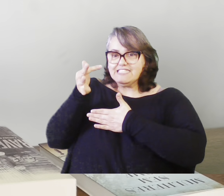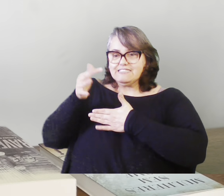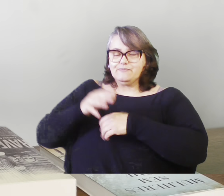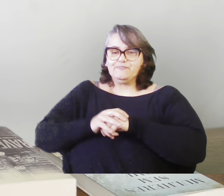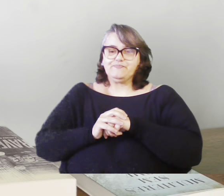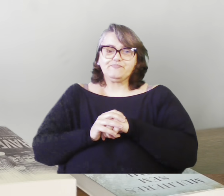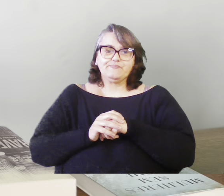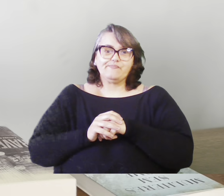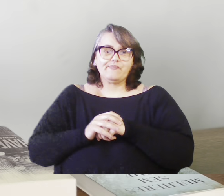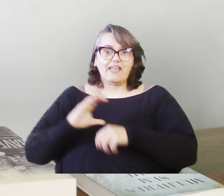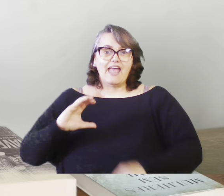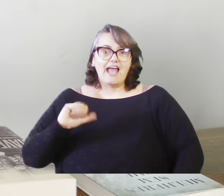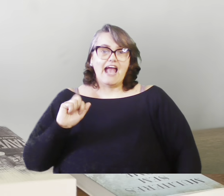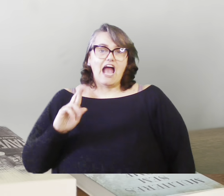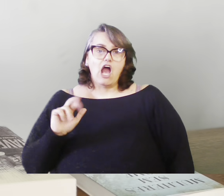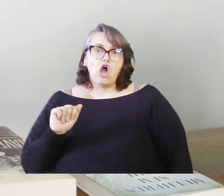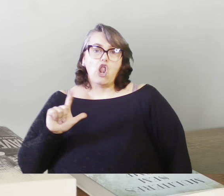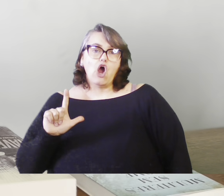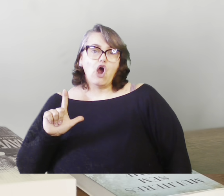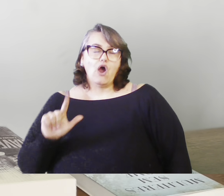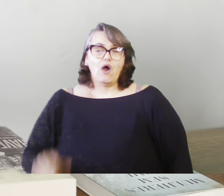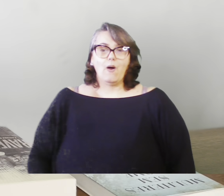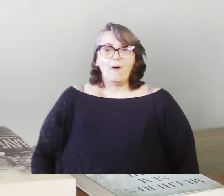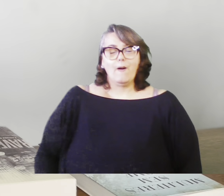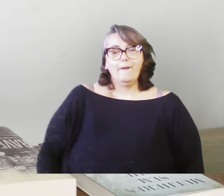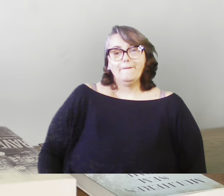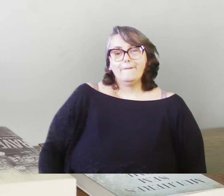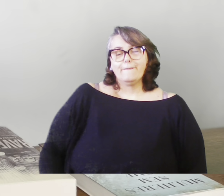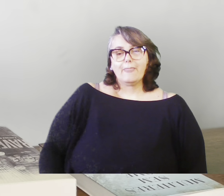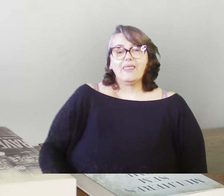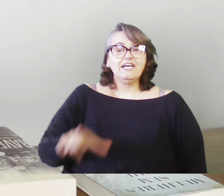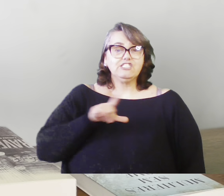franceses. E a Caroline